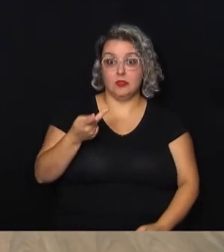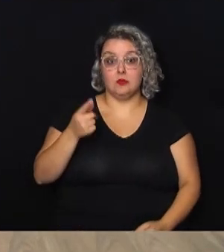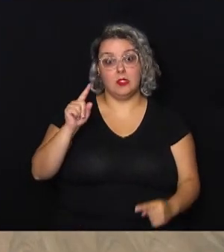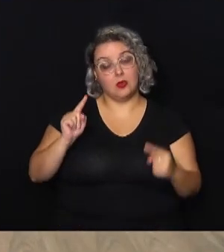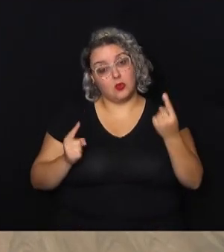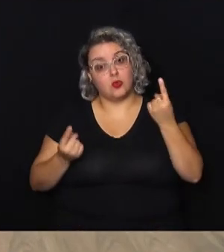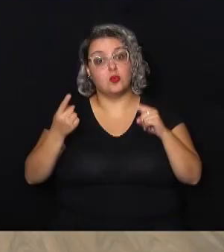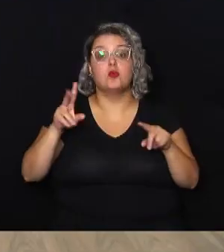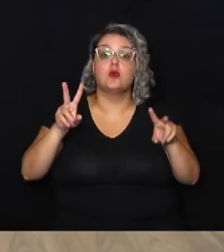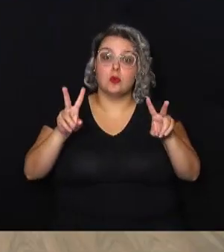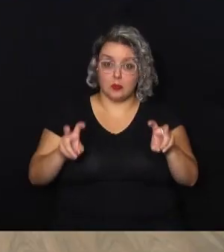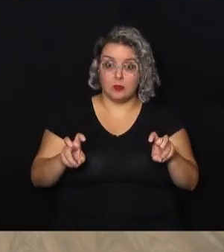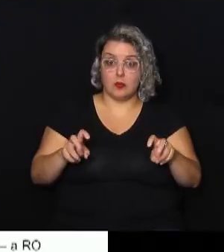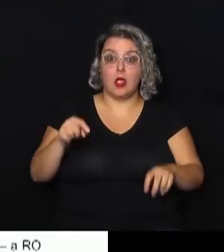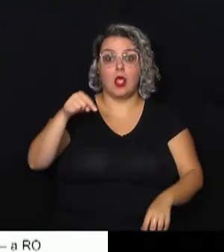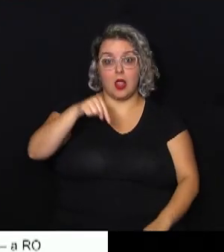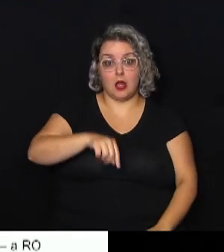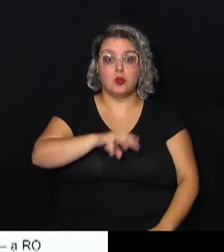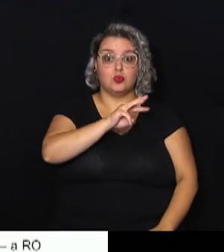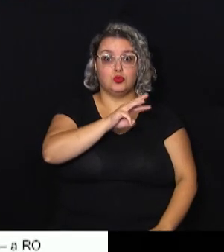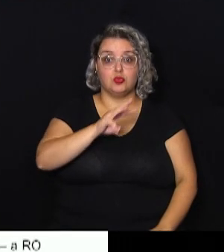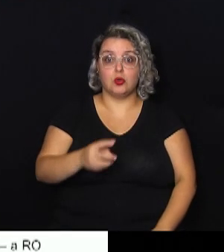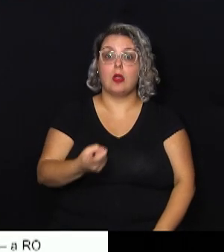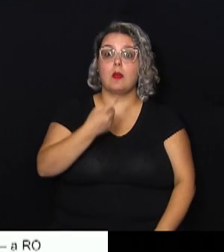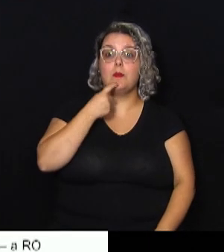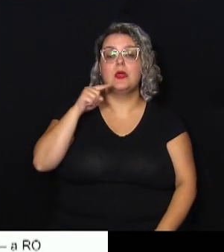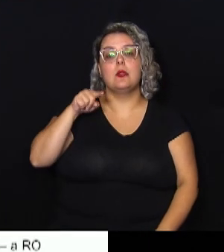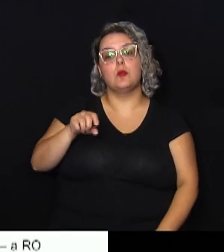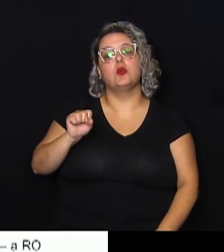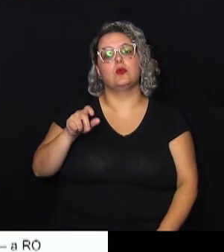este assunto, aqui no site